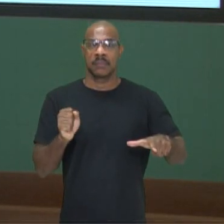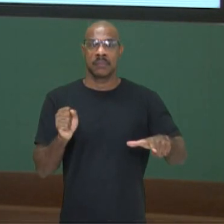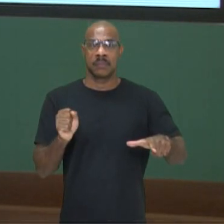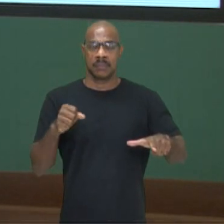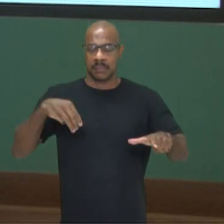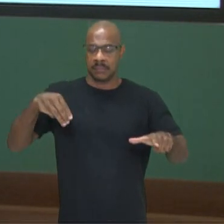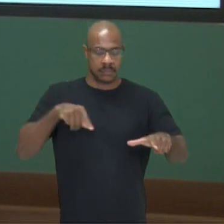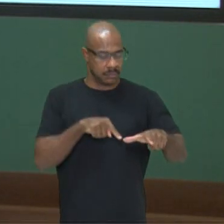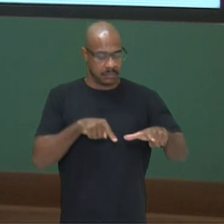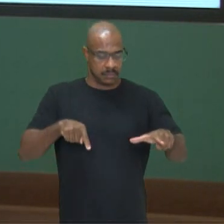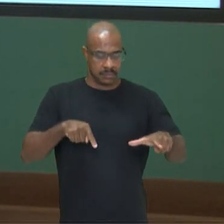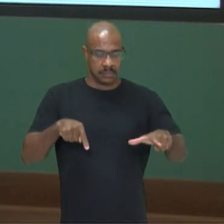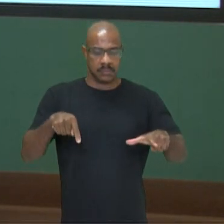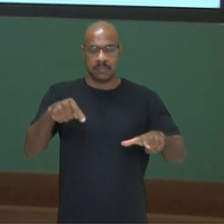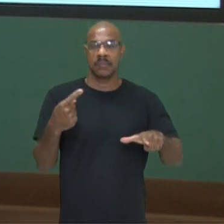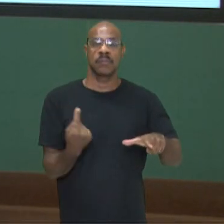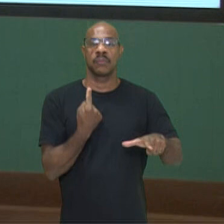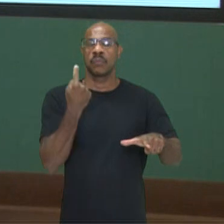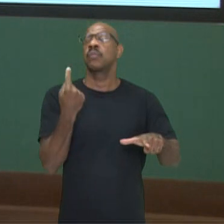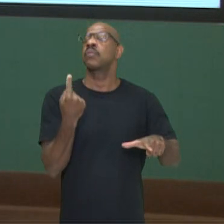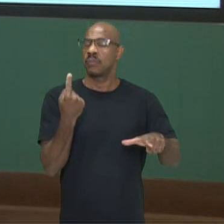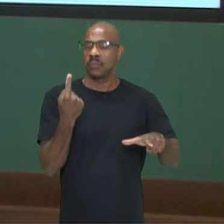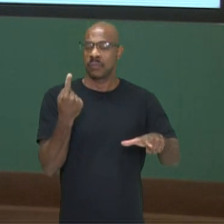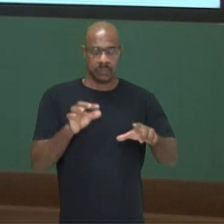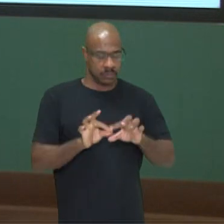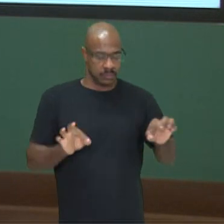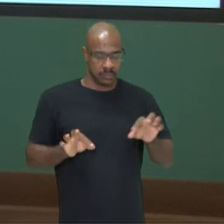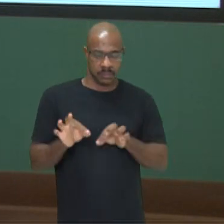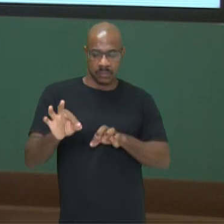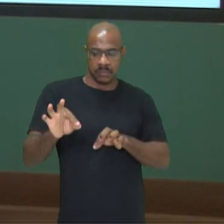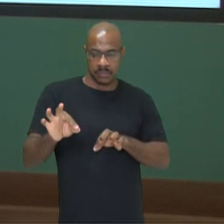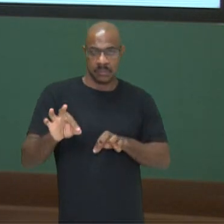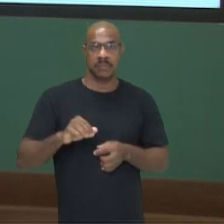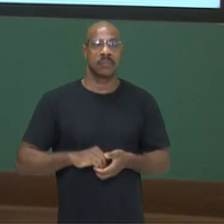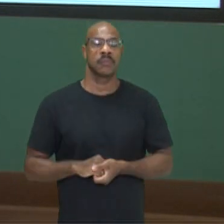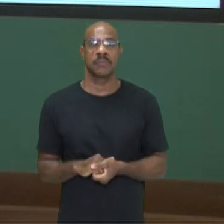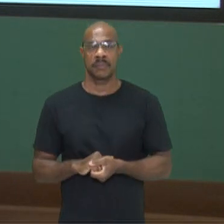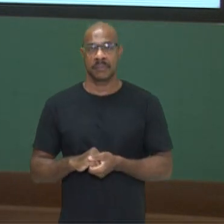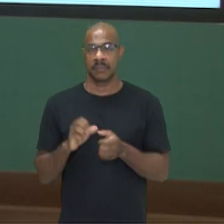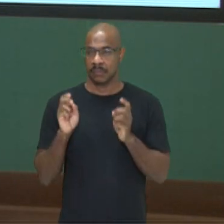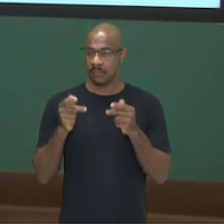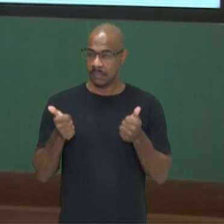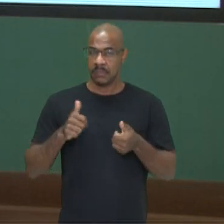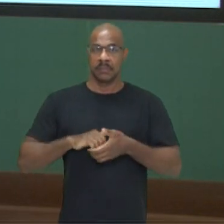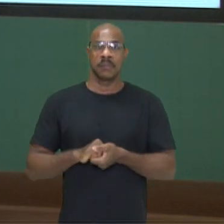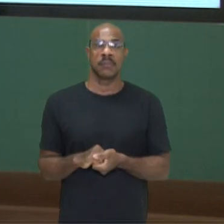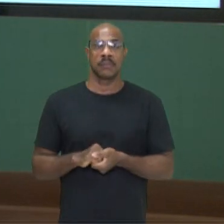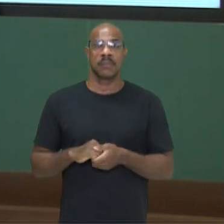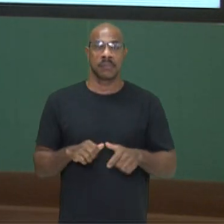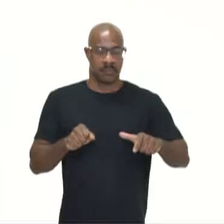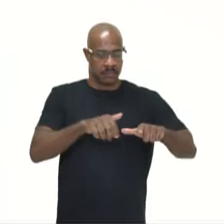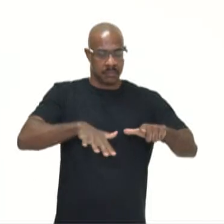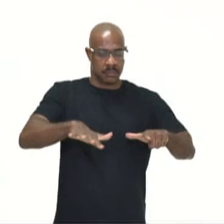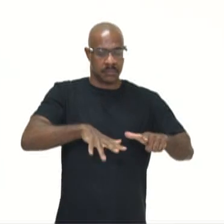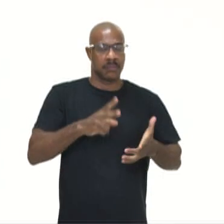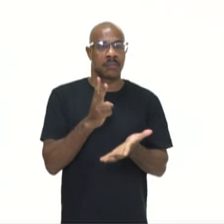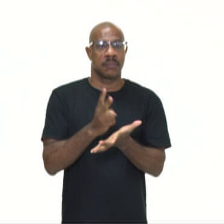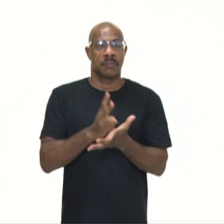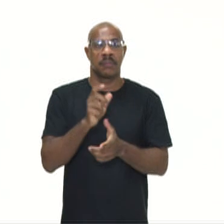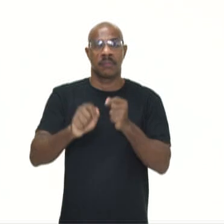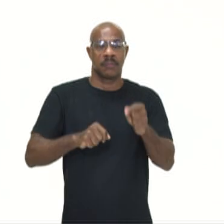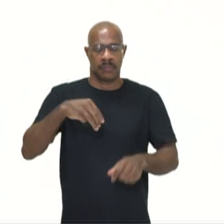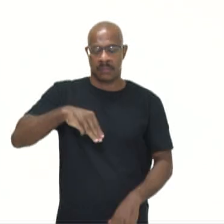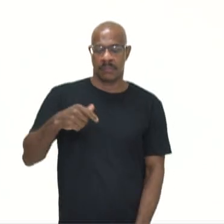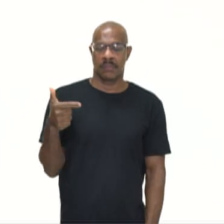com uma única dimensão, com uma medida linear, ok? Então, área sempre em